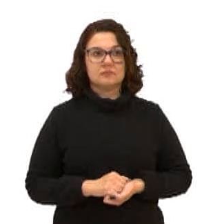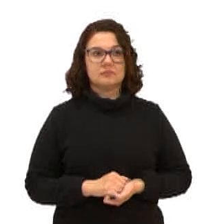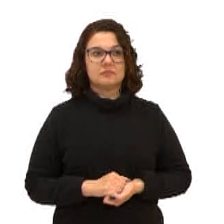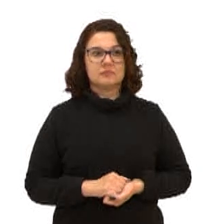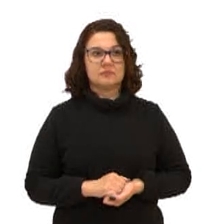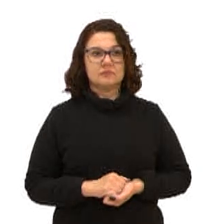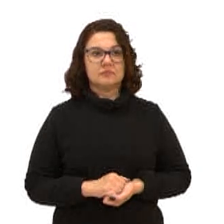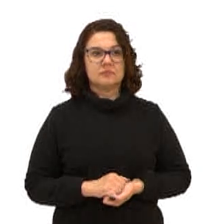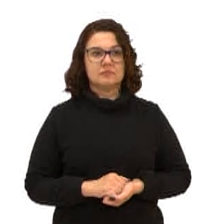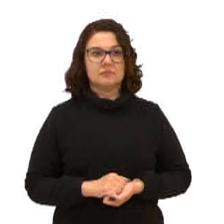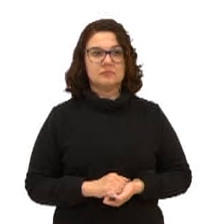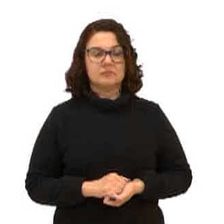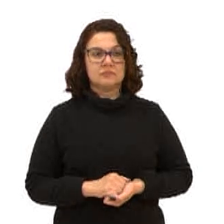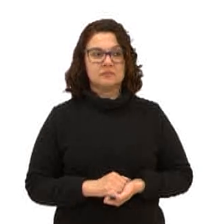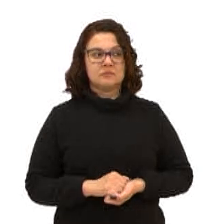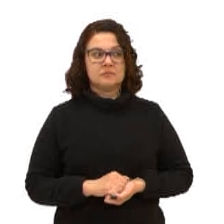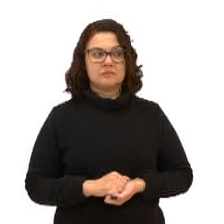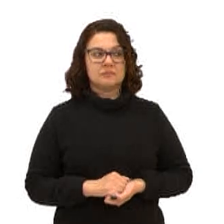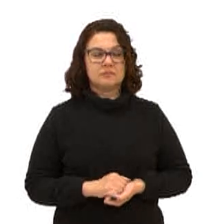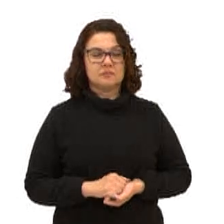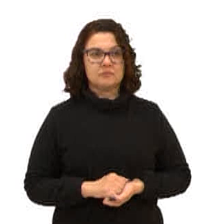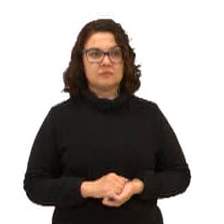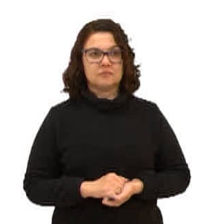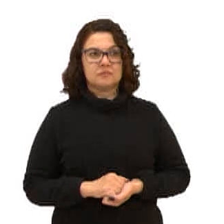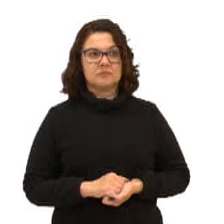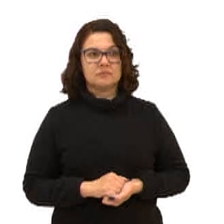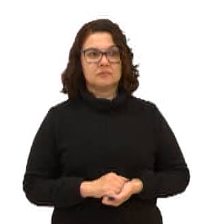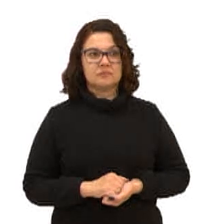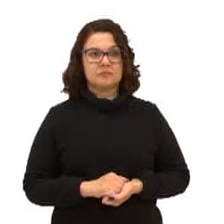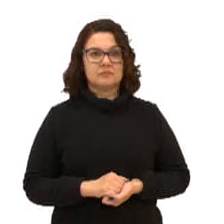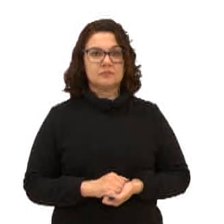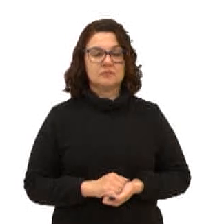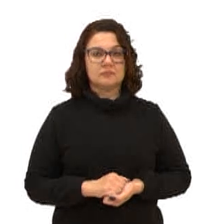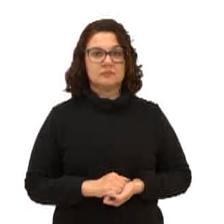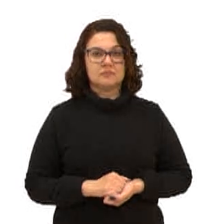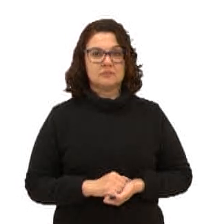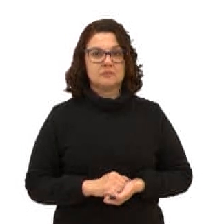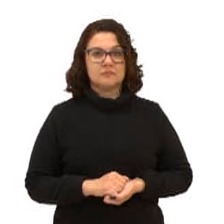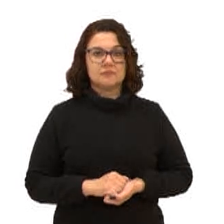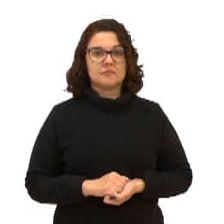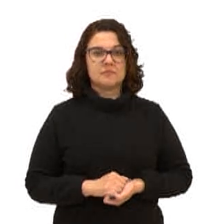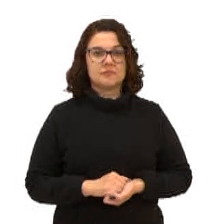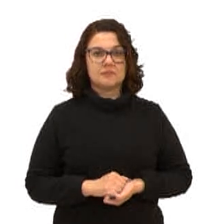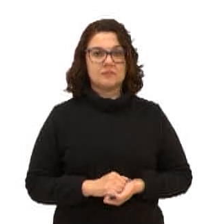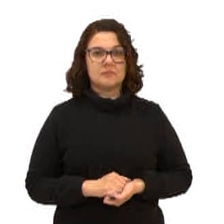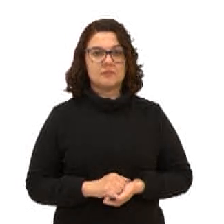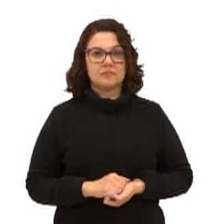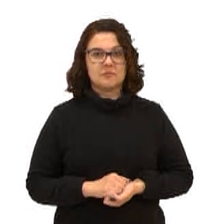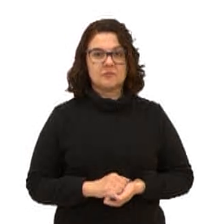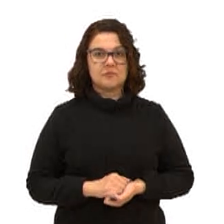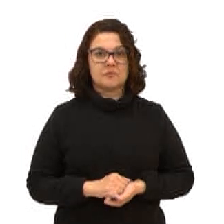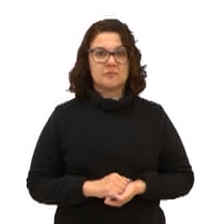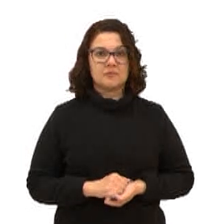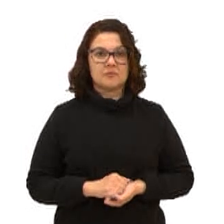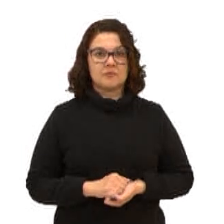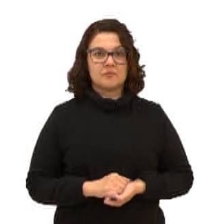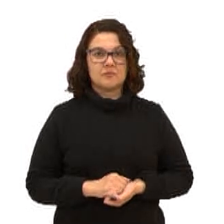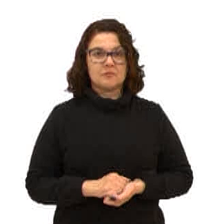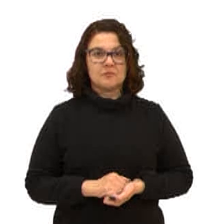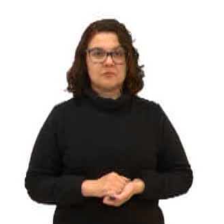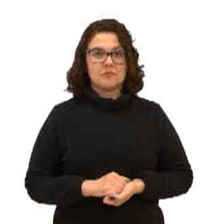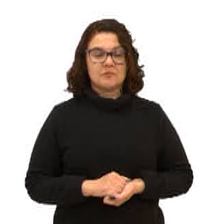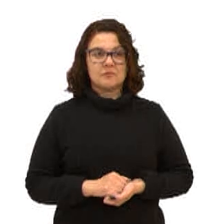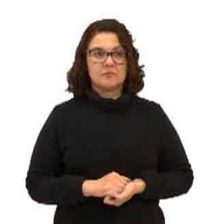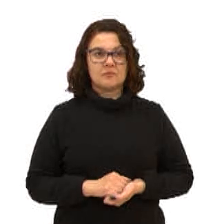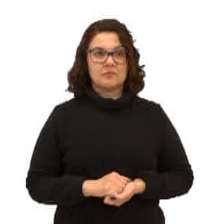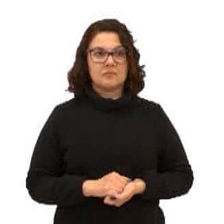niño deberá ser favorecido en sus conocimientos generales sobre la vida, los cuales le permitirá